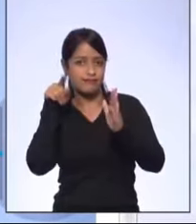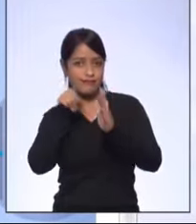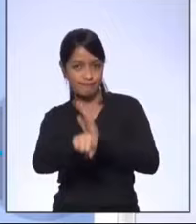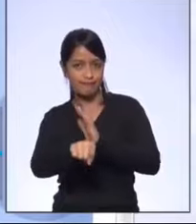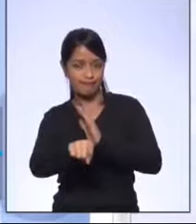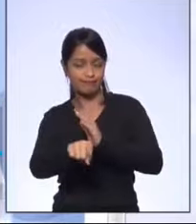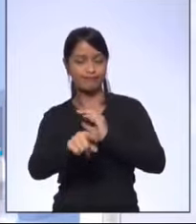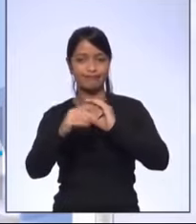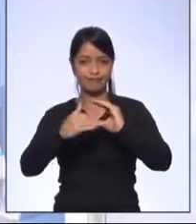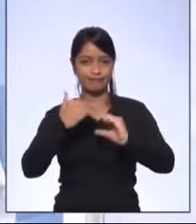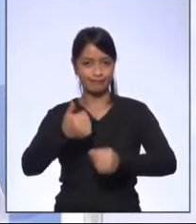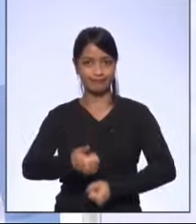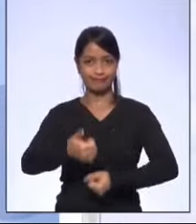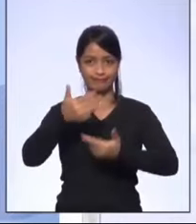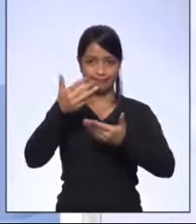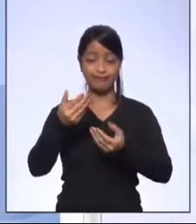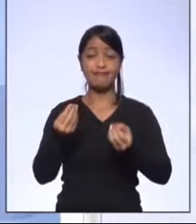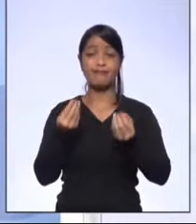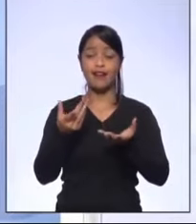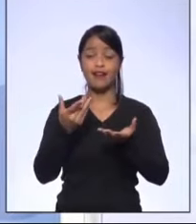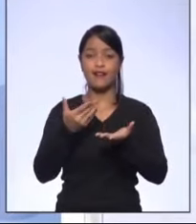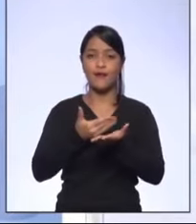aí, para a gente começar